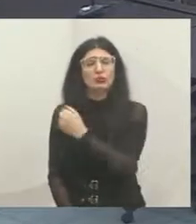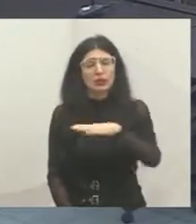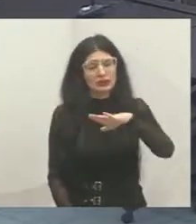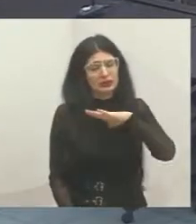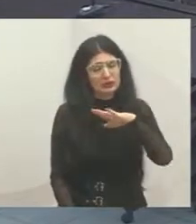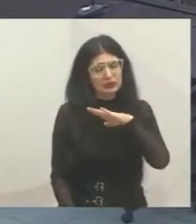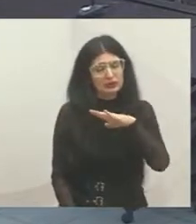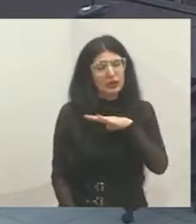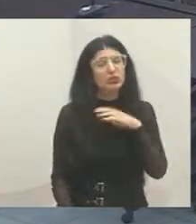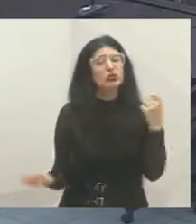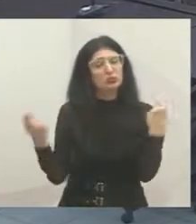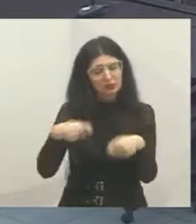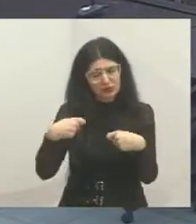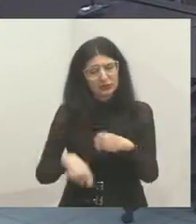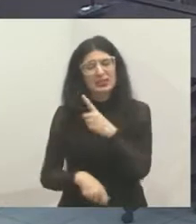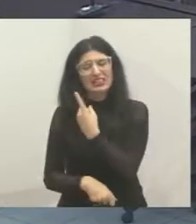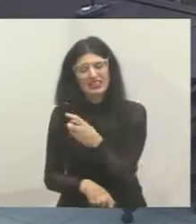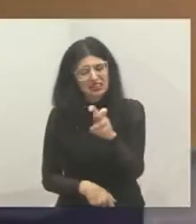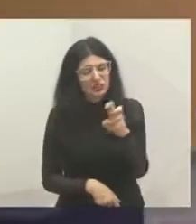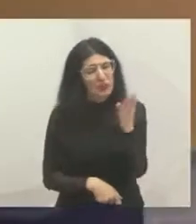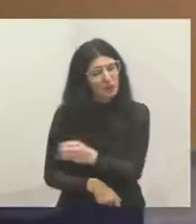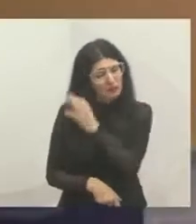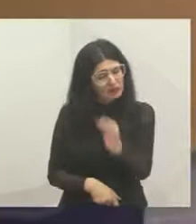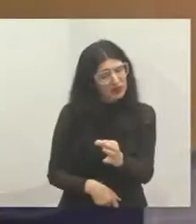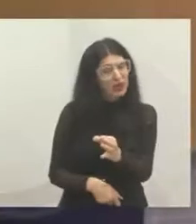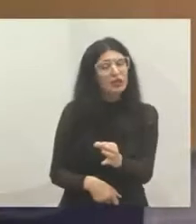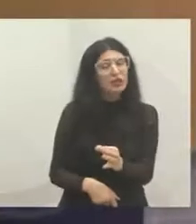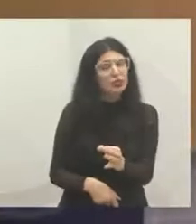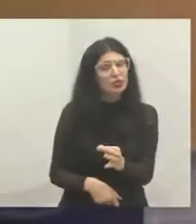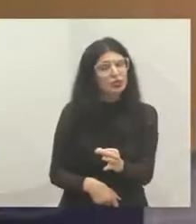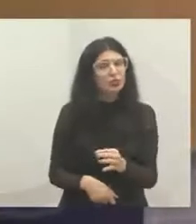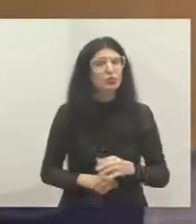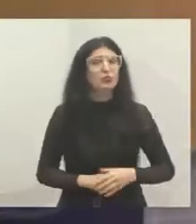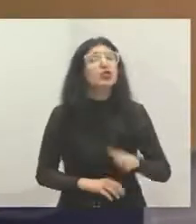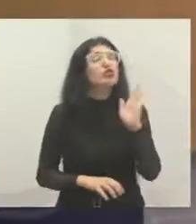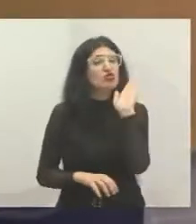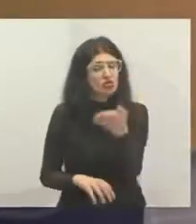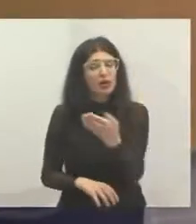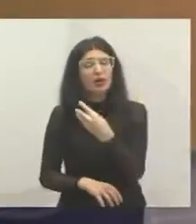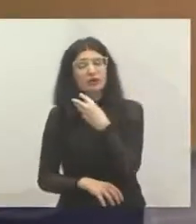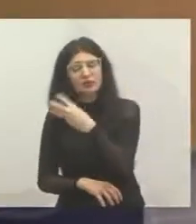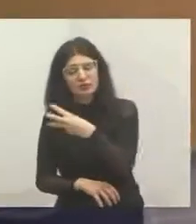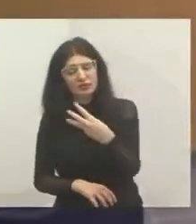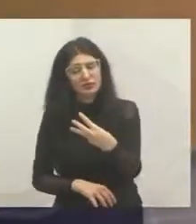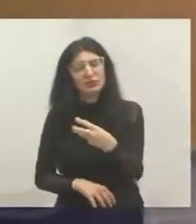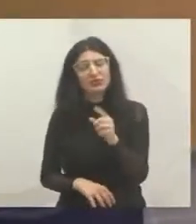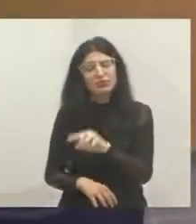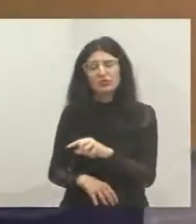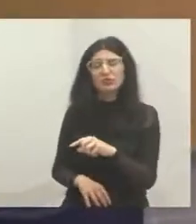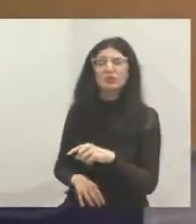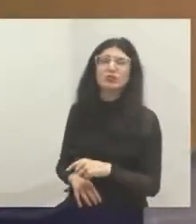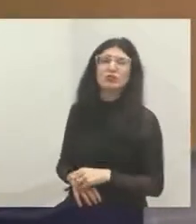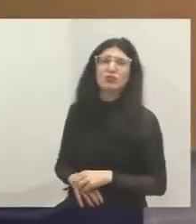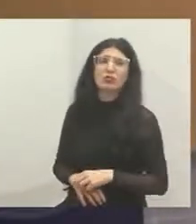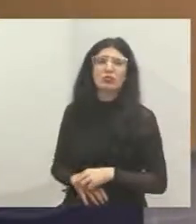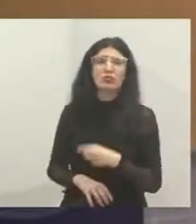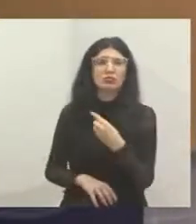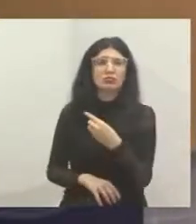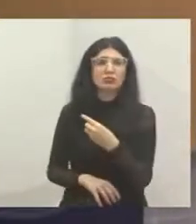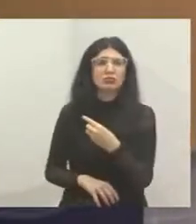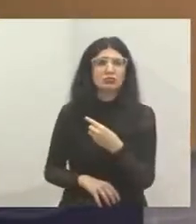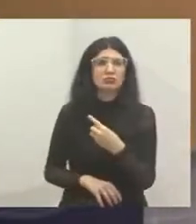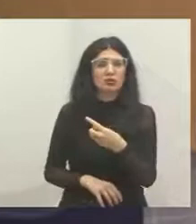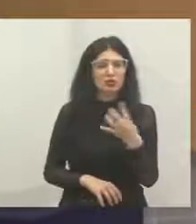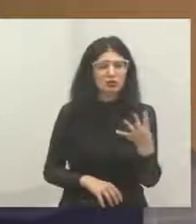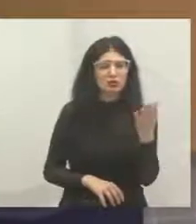aplicar no mínimo 15%. Só que nós já aplicamos 33,14%. Então, é um dinheiro que ficaria